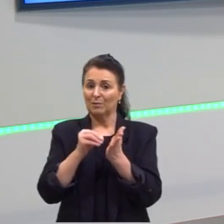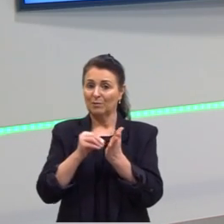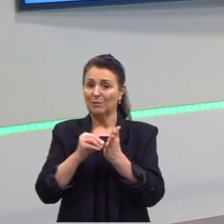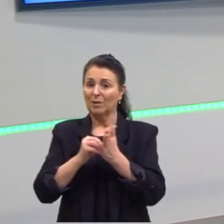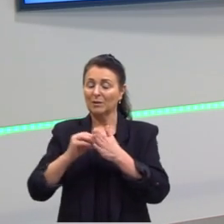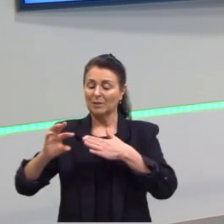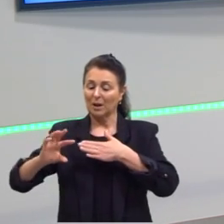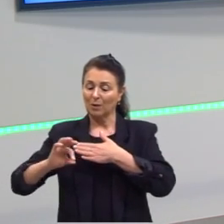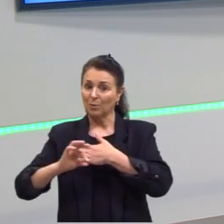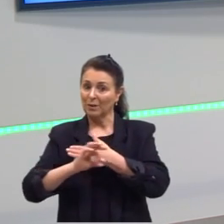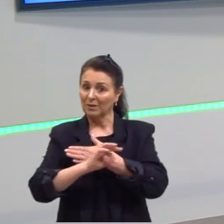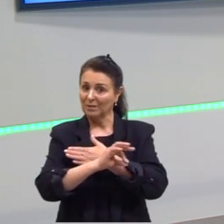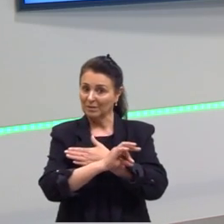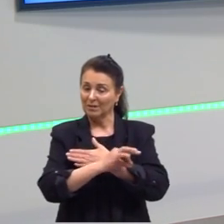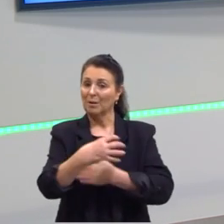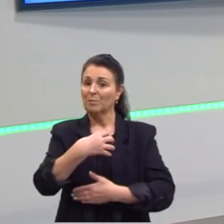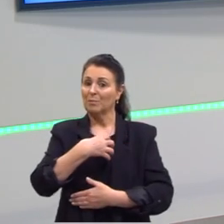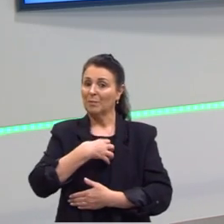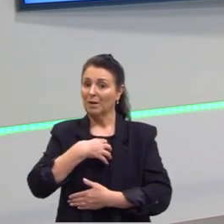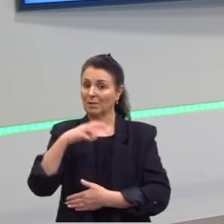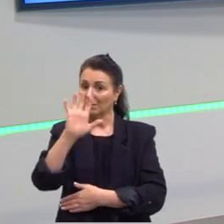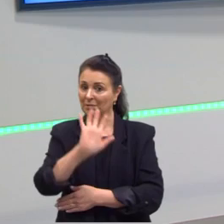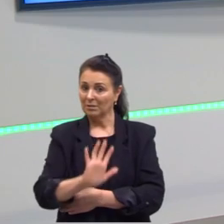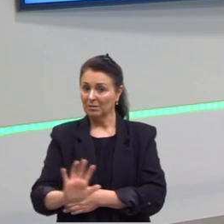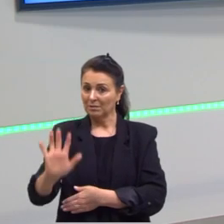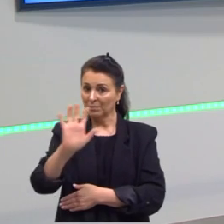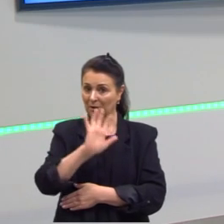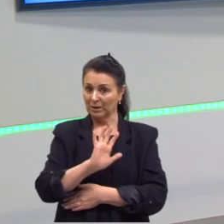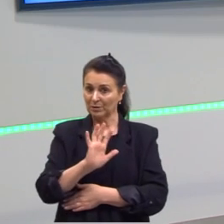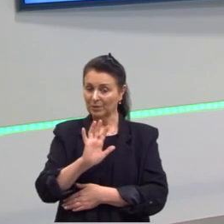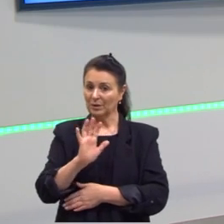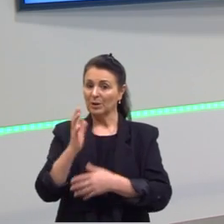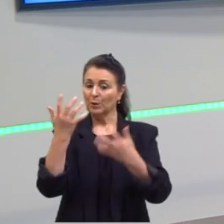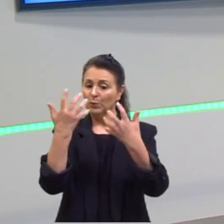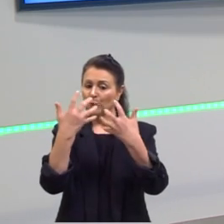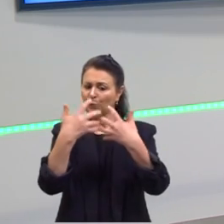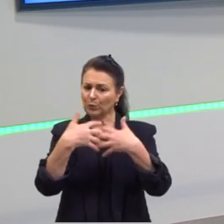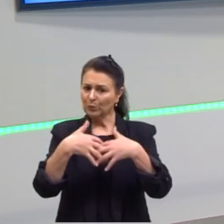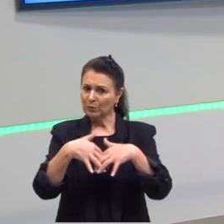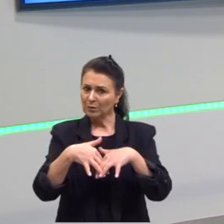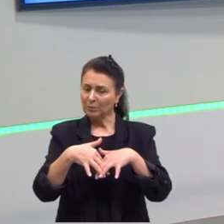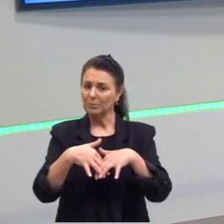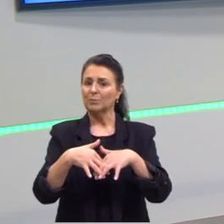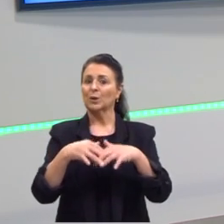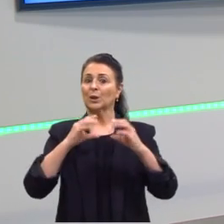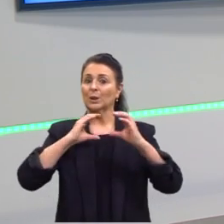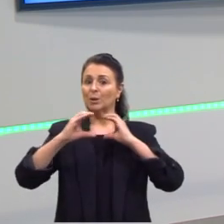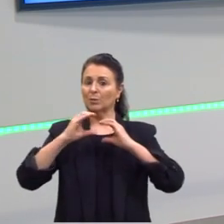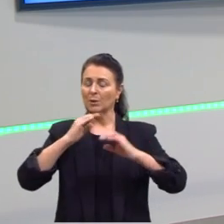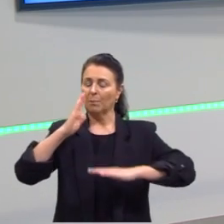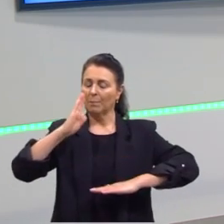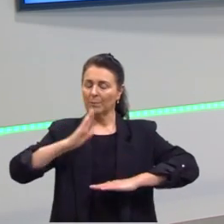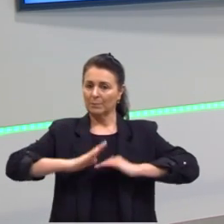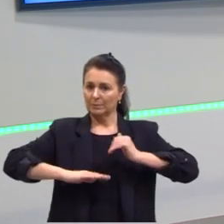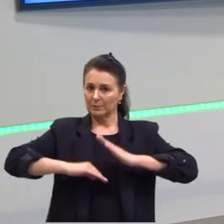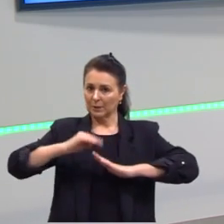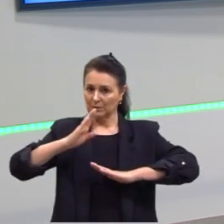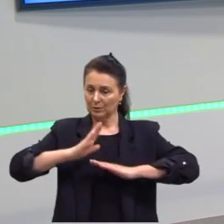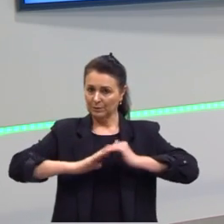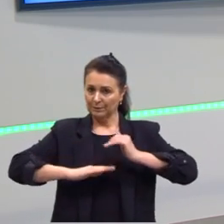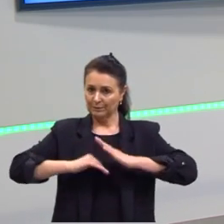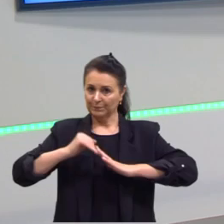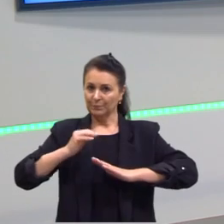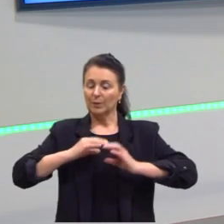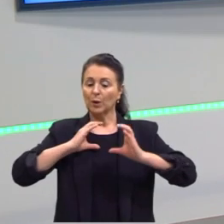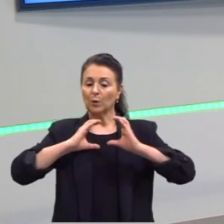pragmática porque tem a ver com o funcionamento e da comunicação na prática ali nesse caso